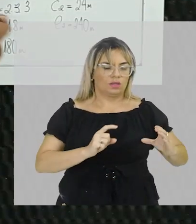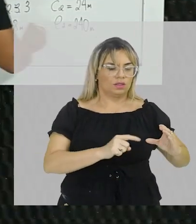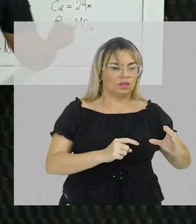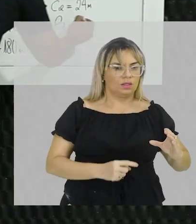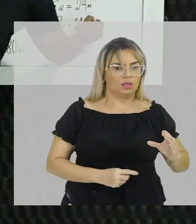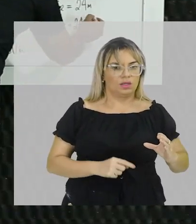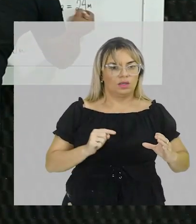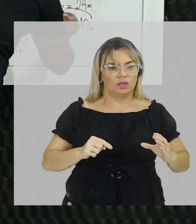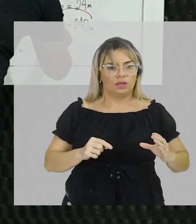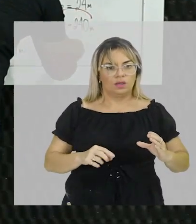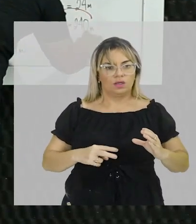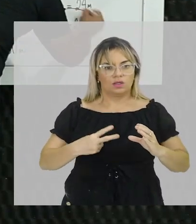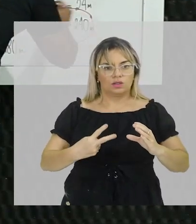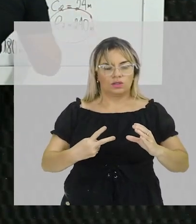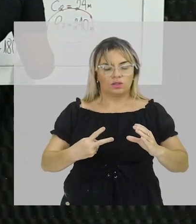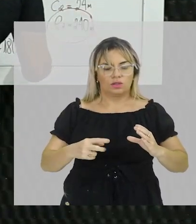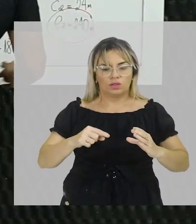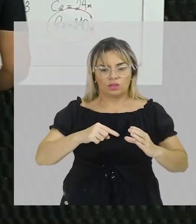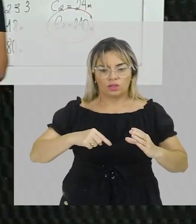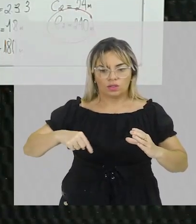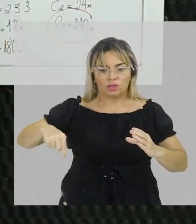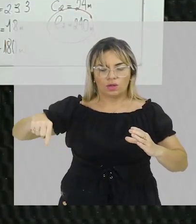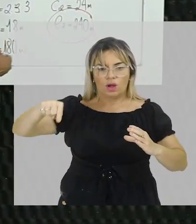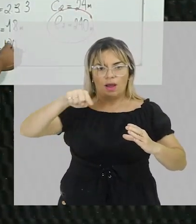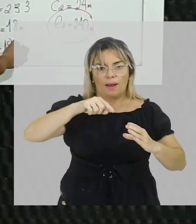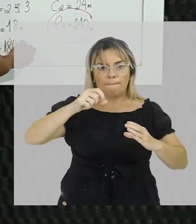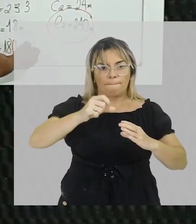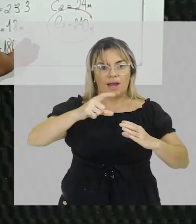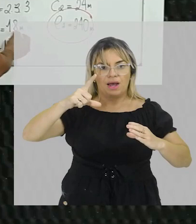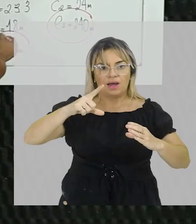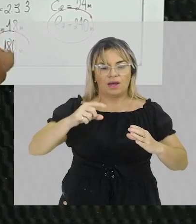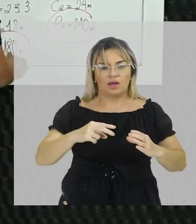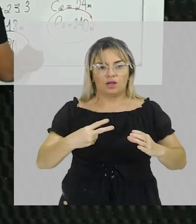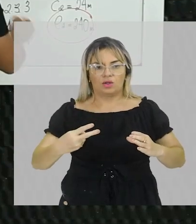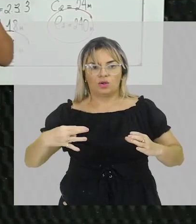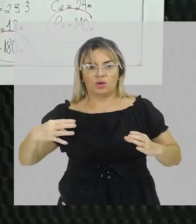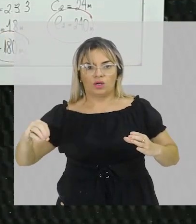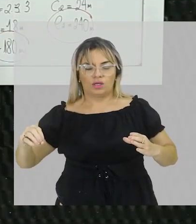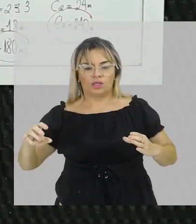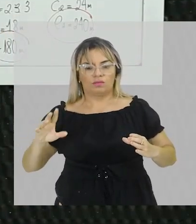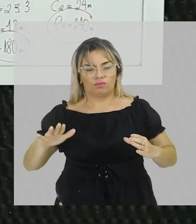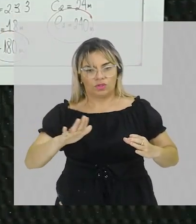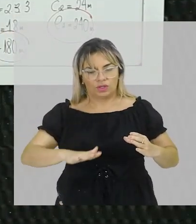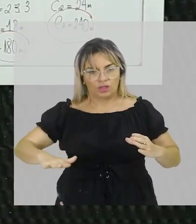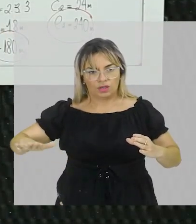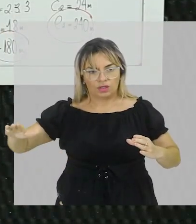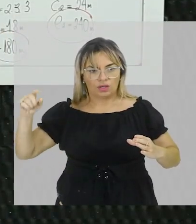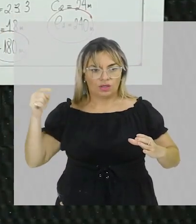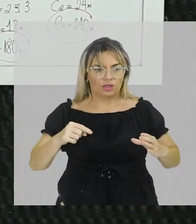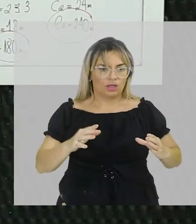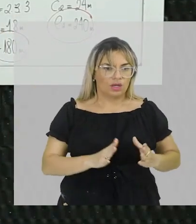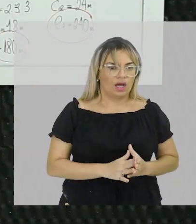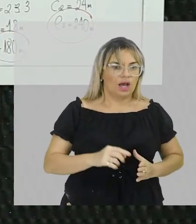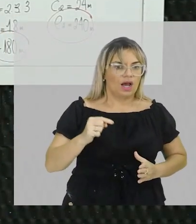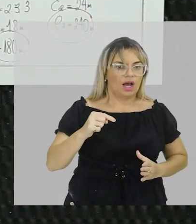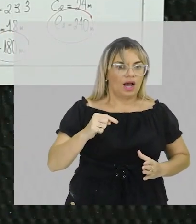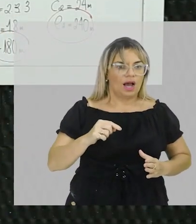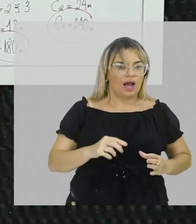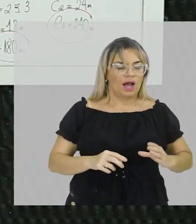metros. A criança que está na circunferência menor vai percorrer